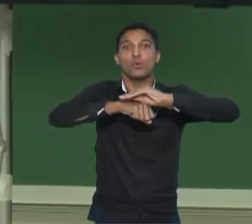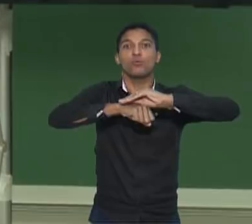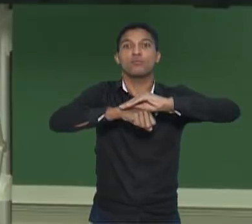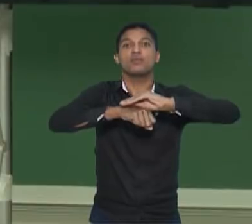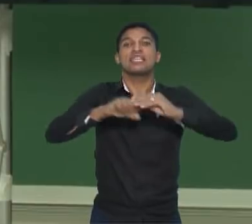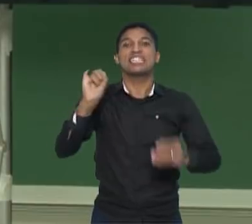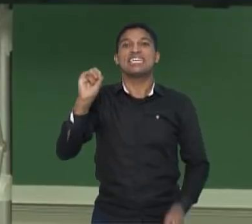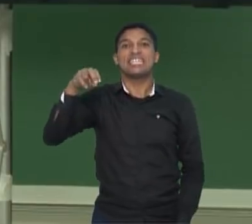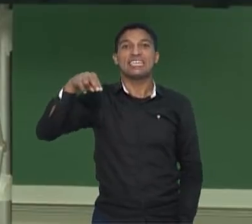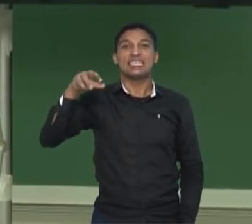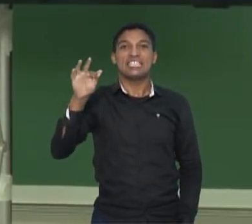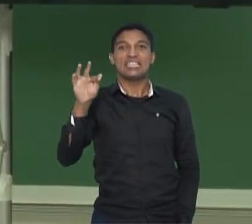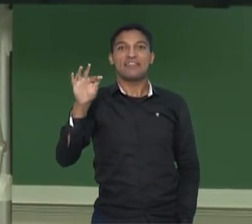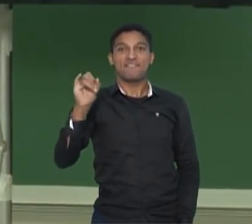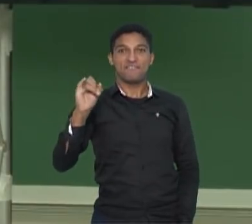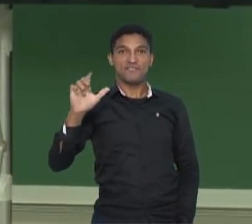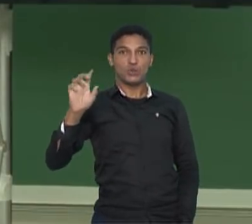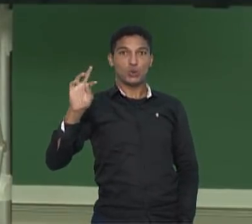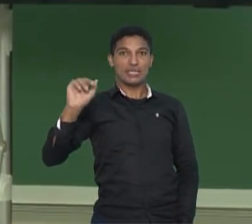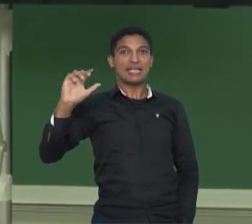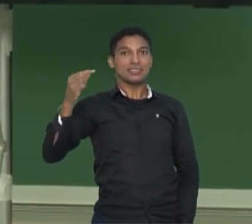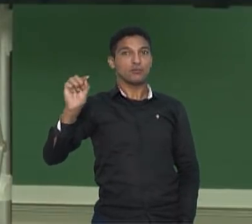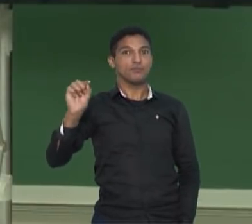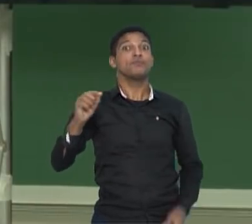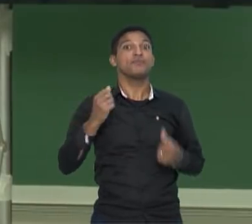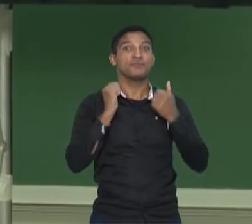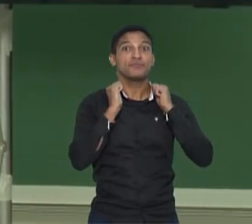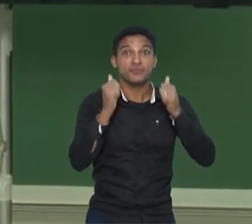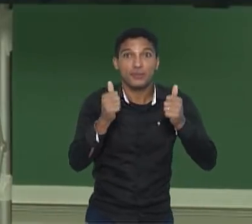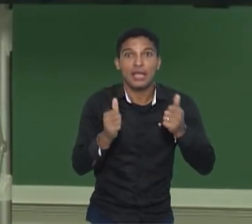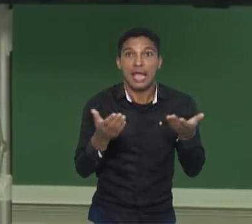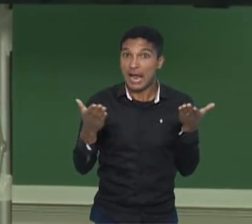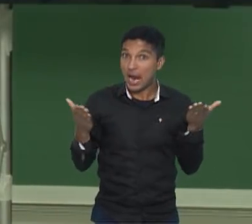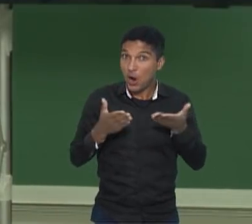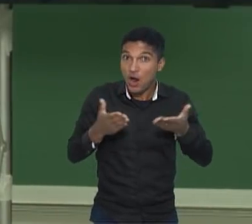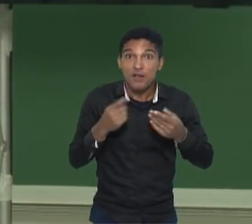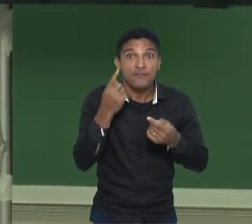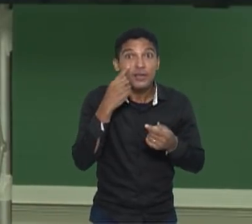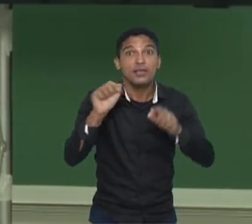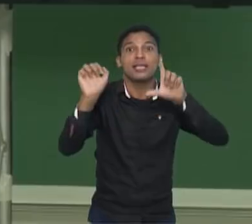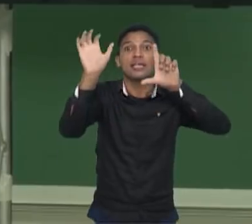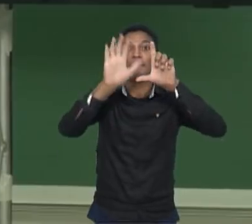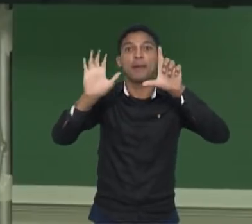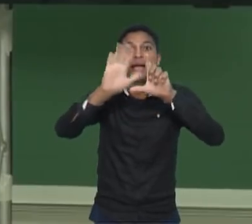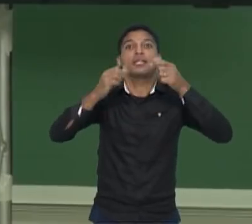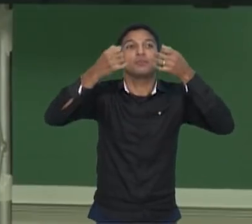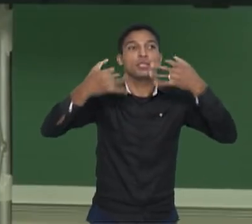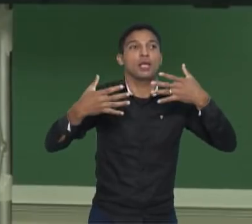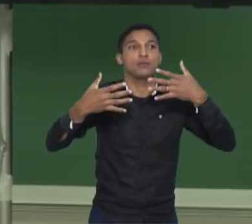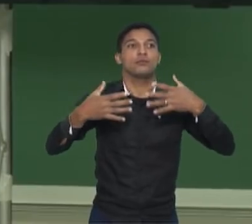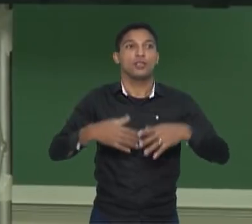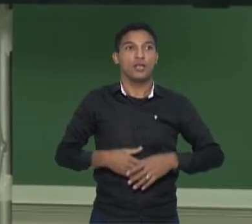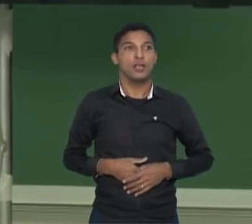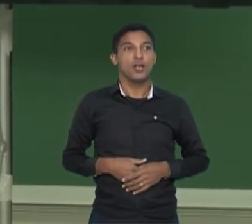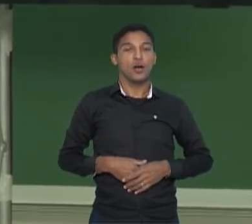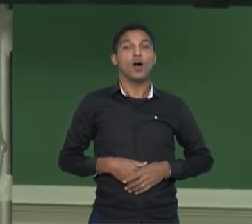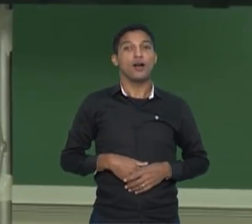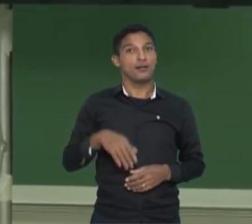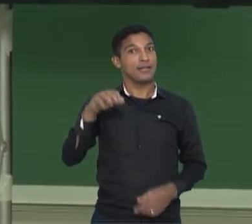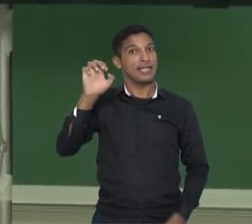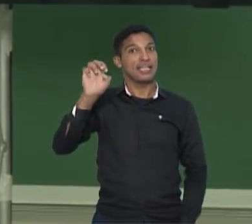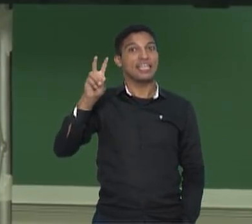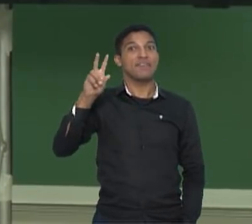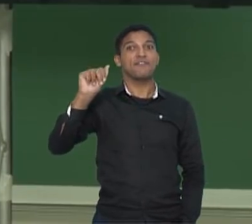Então, temos uma imagem que está explicando muito bem. Então, veja, a evaporação, diferente da transpiração, a evaporação